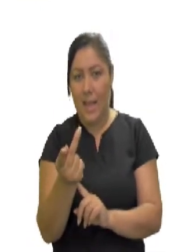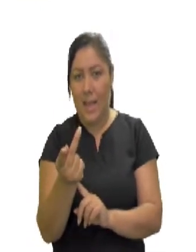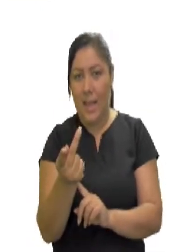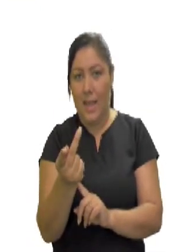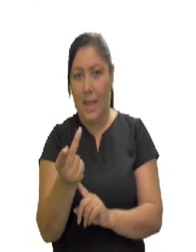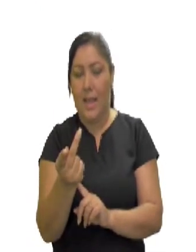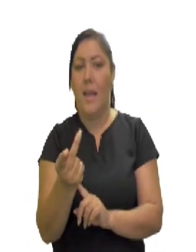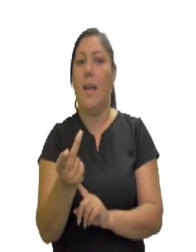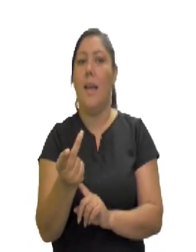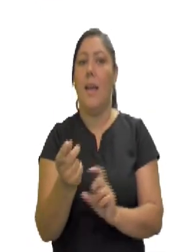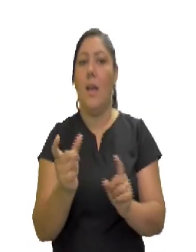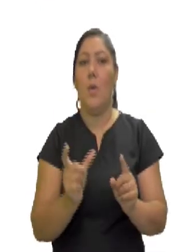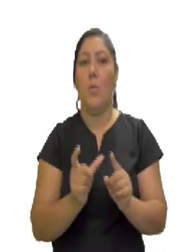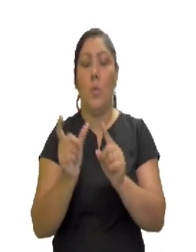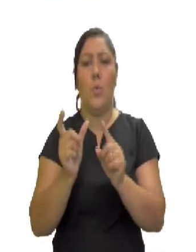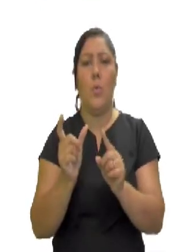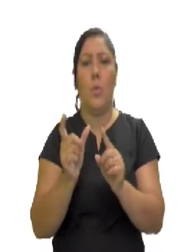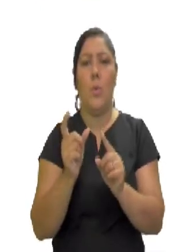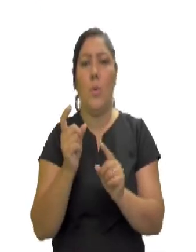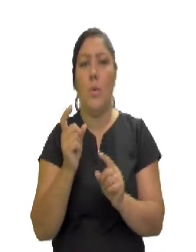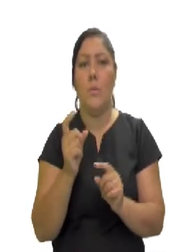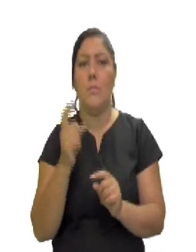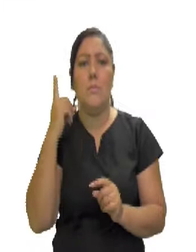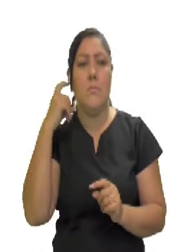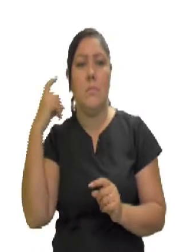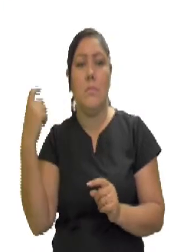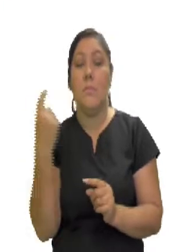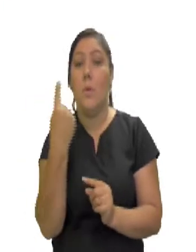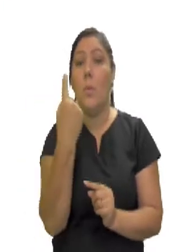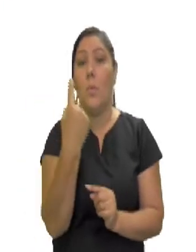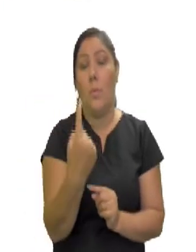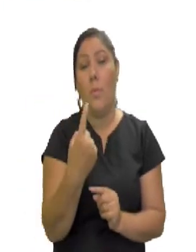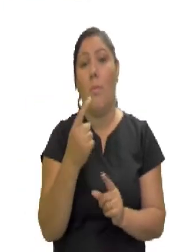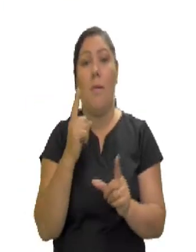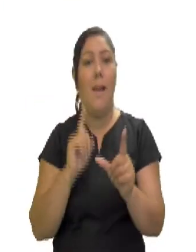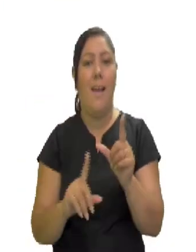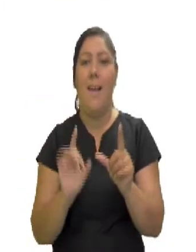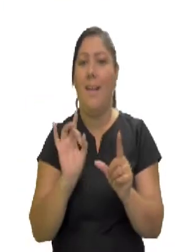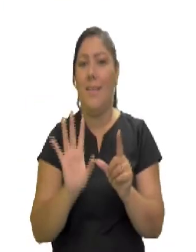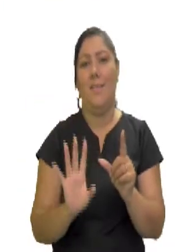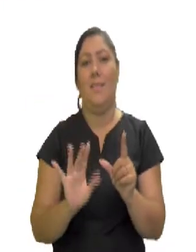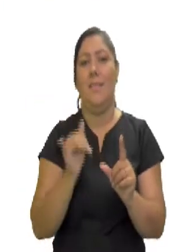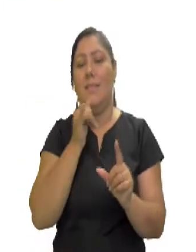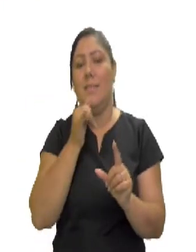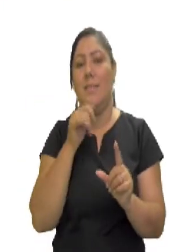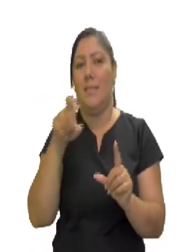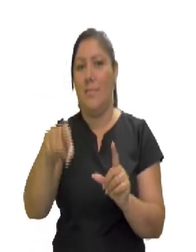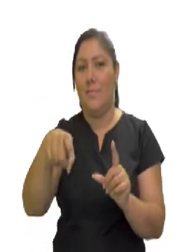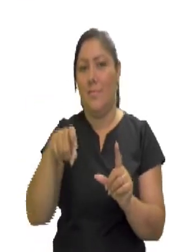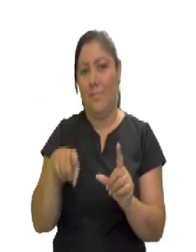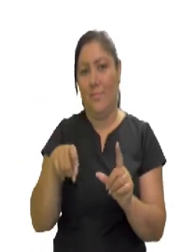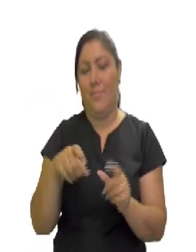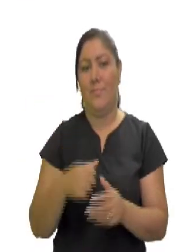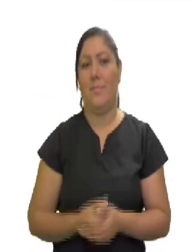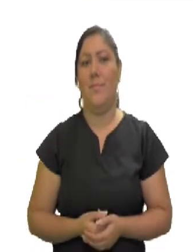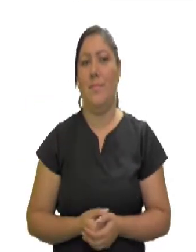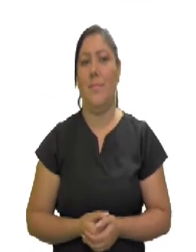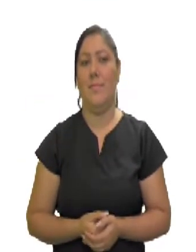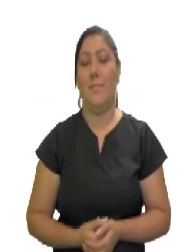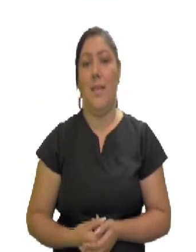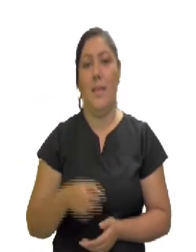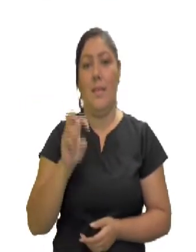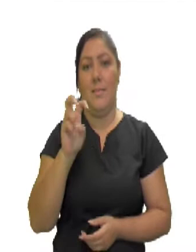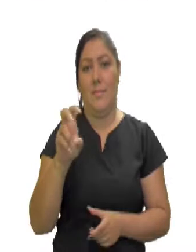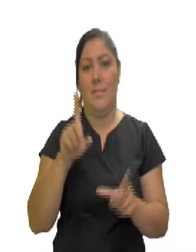de uma só letra, que é a letra X. Então, ela tem 5 letras e 4